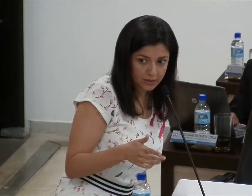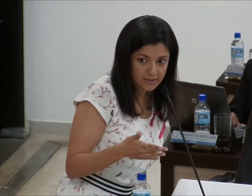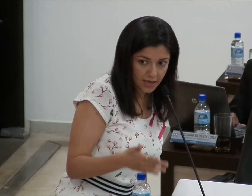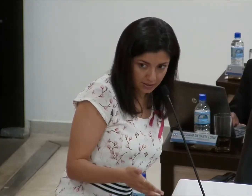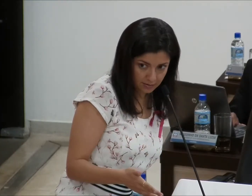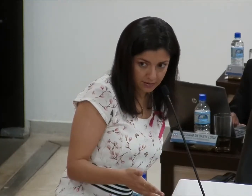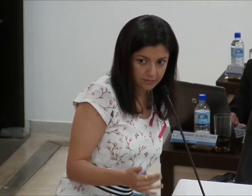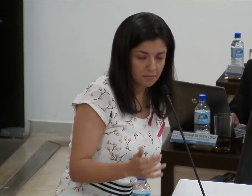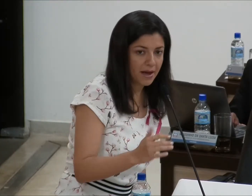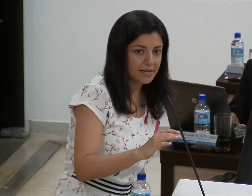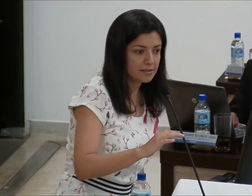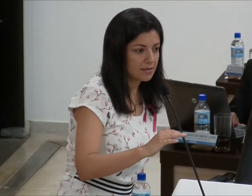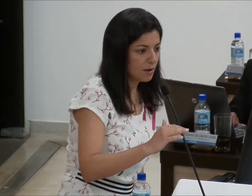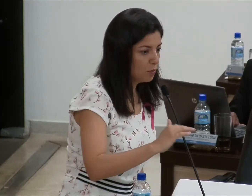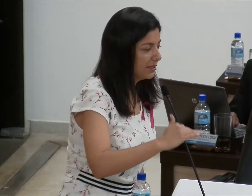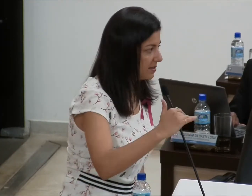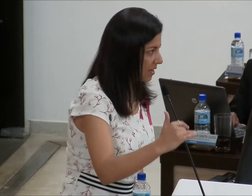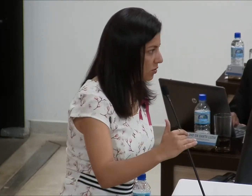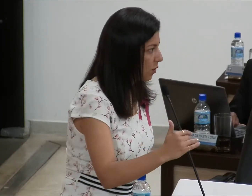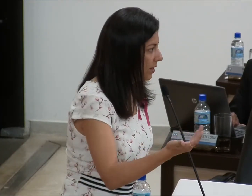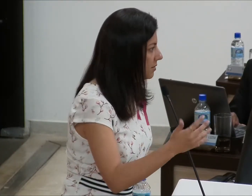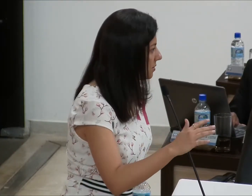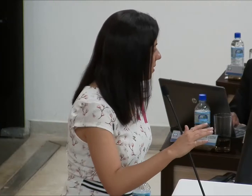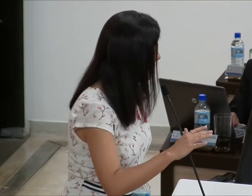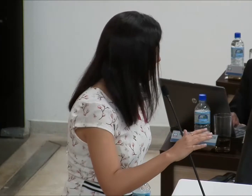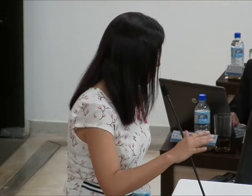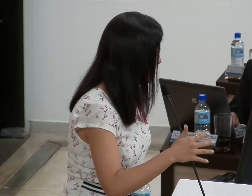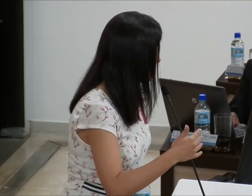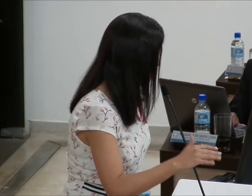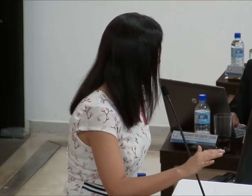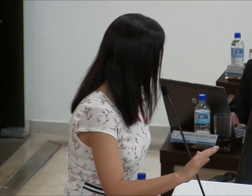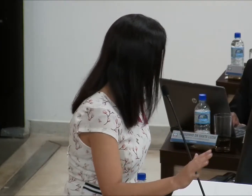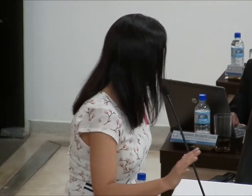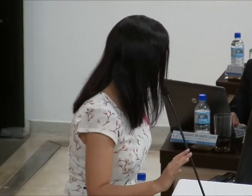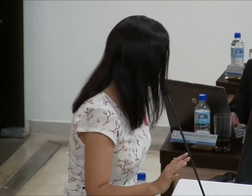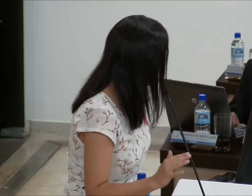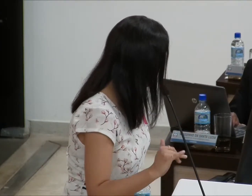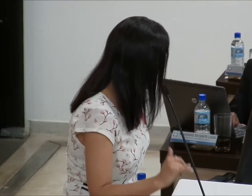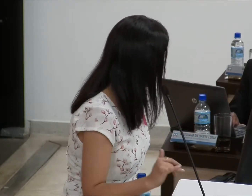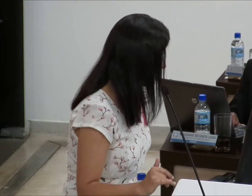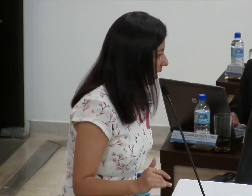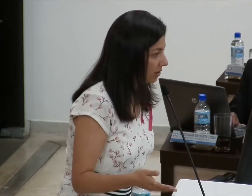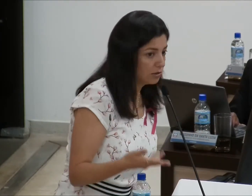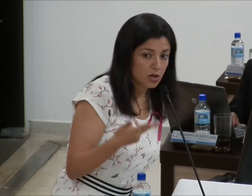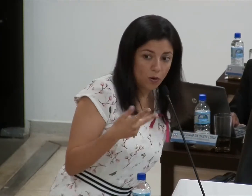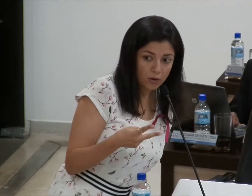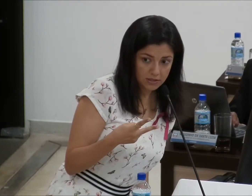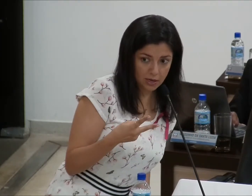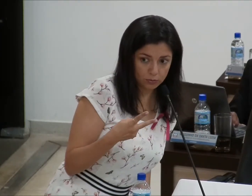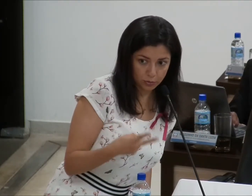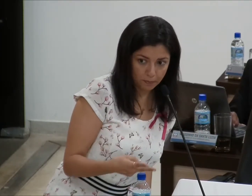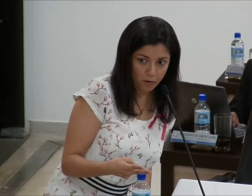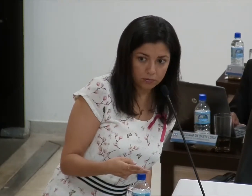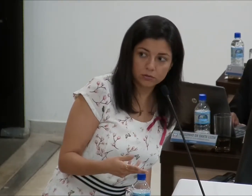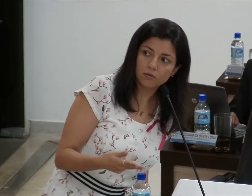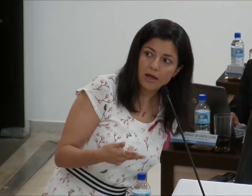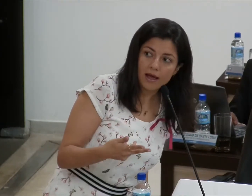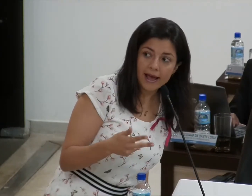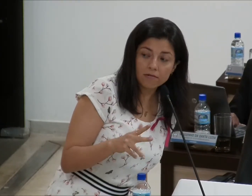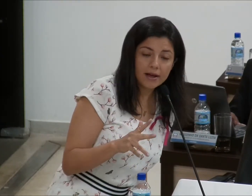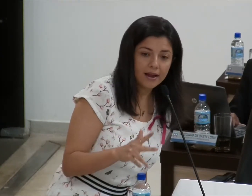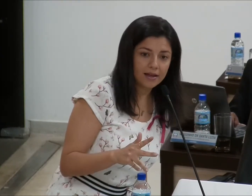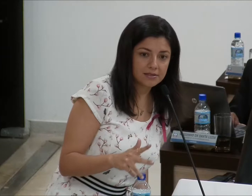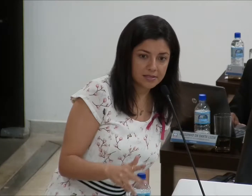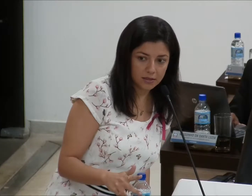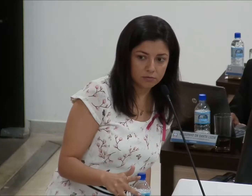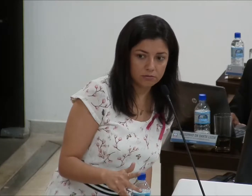em todas ainda, mas uma das questões já está praticamente normalizada. O segundo ponto é